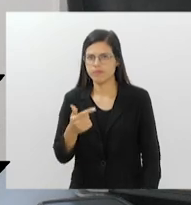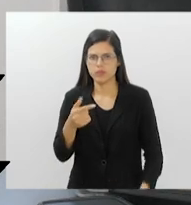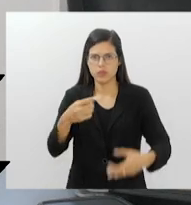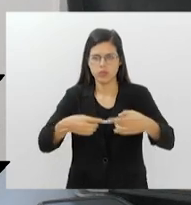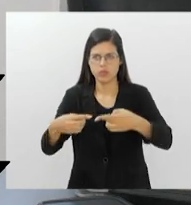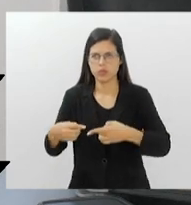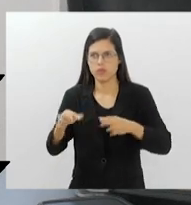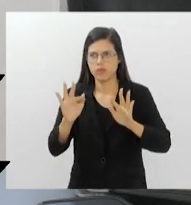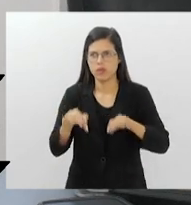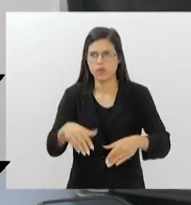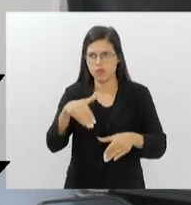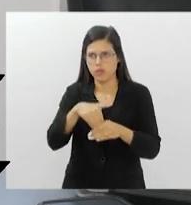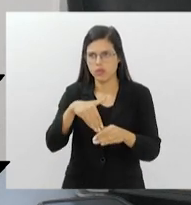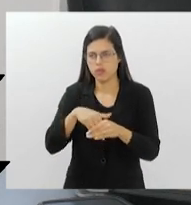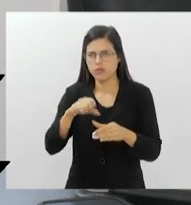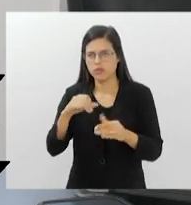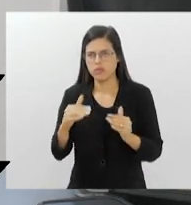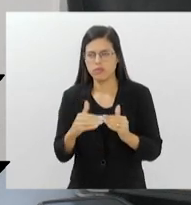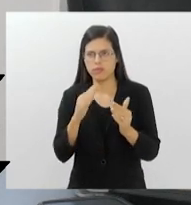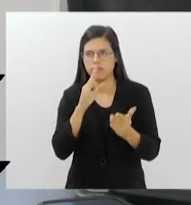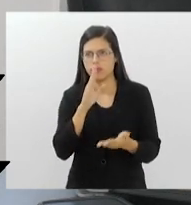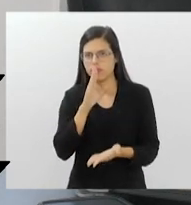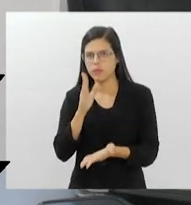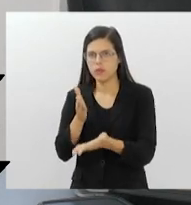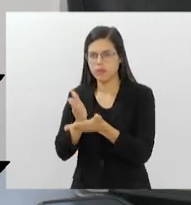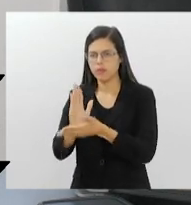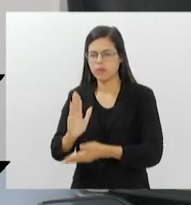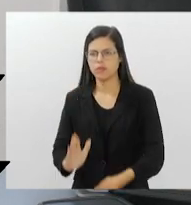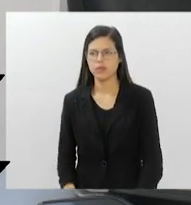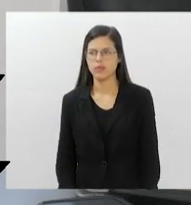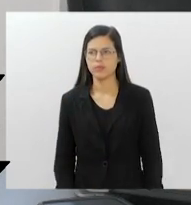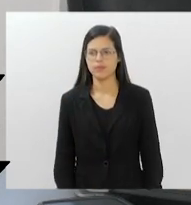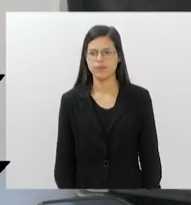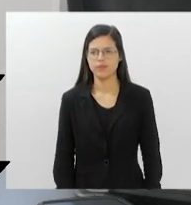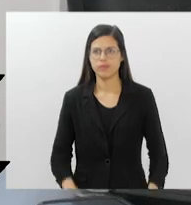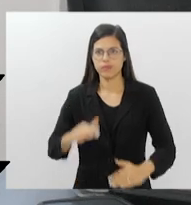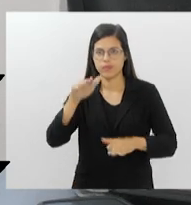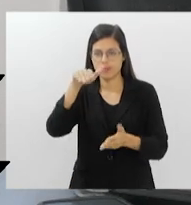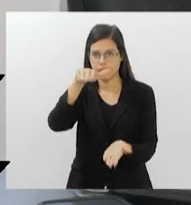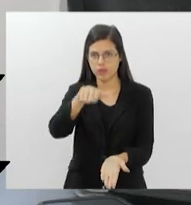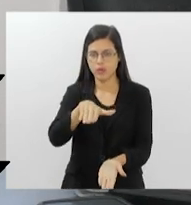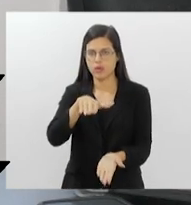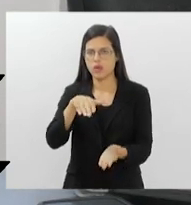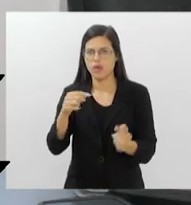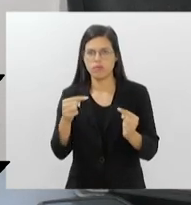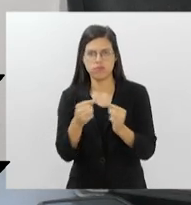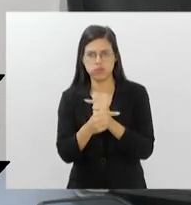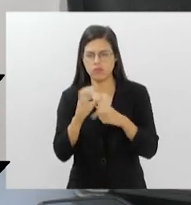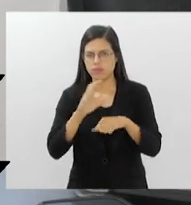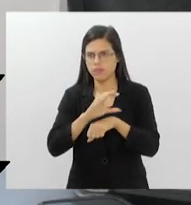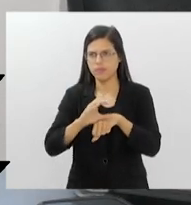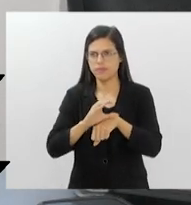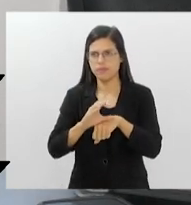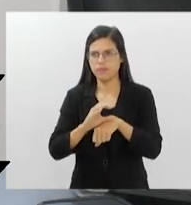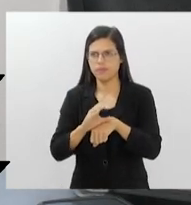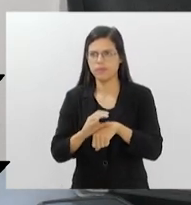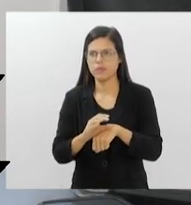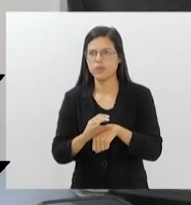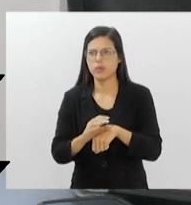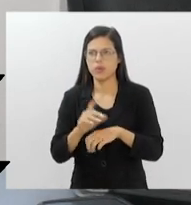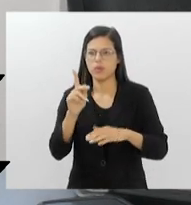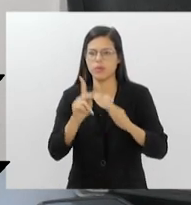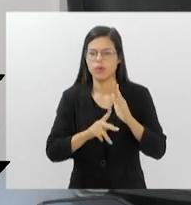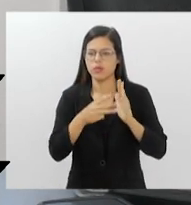discutir encerrada a discussão em votação os senhores que aprovam permano Como estão aprovado bloco da inconstitucionalidade são os